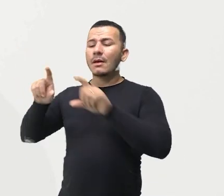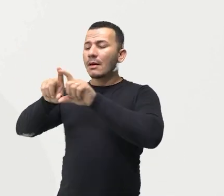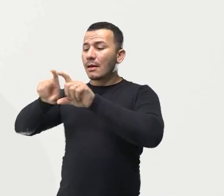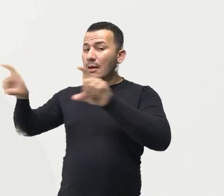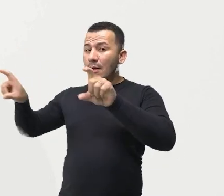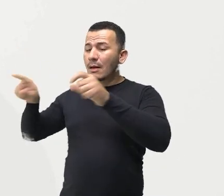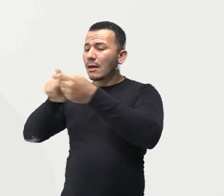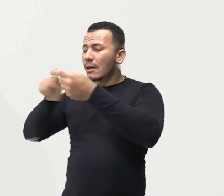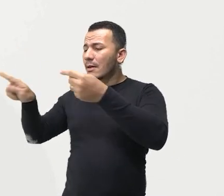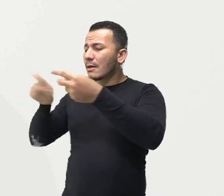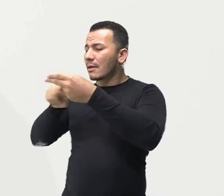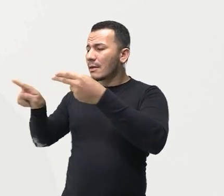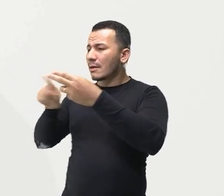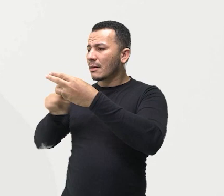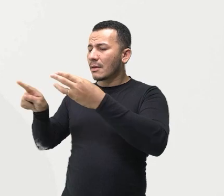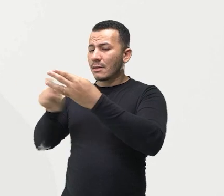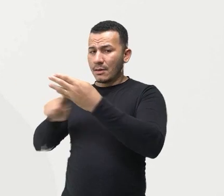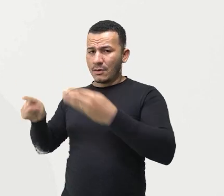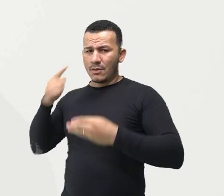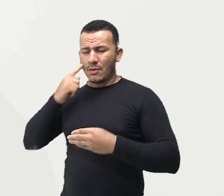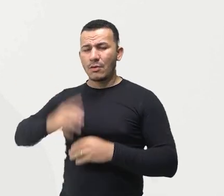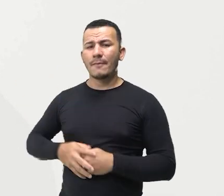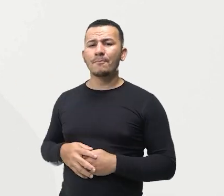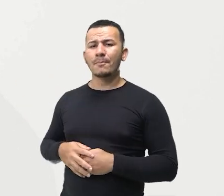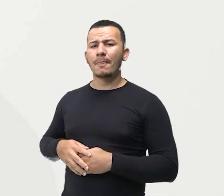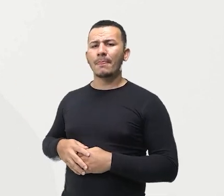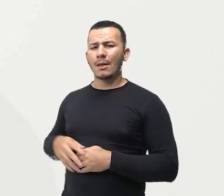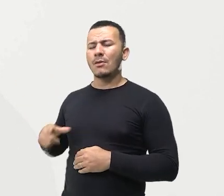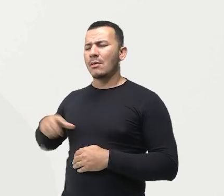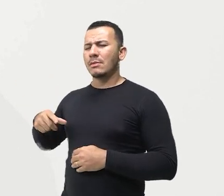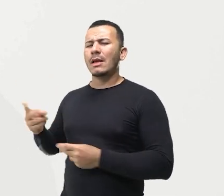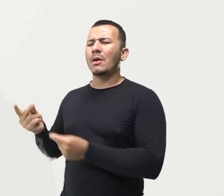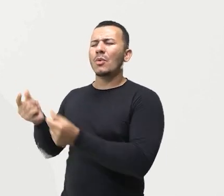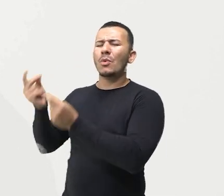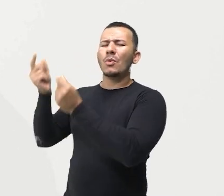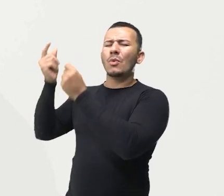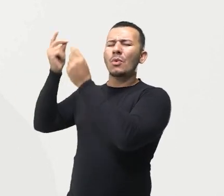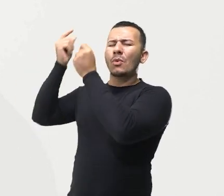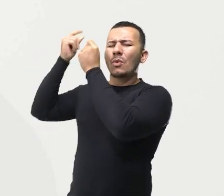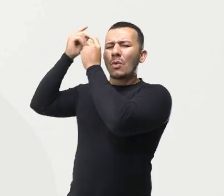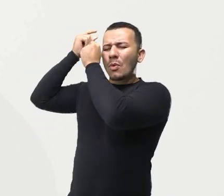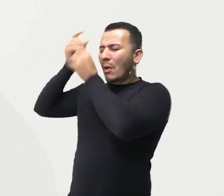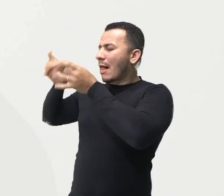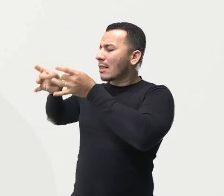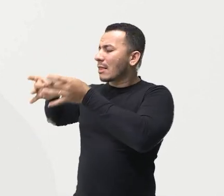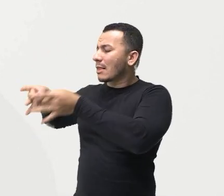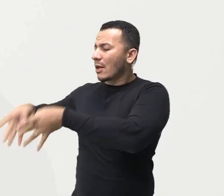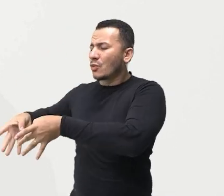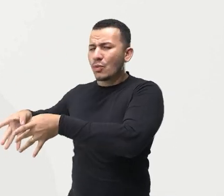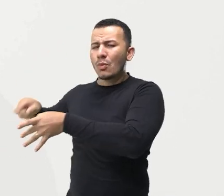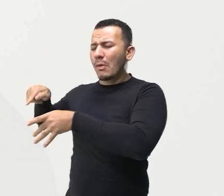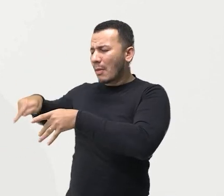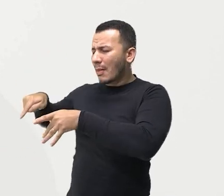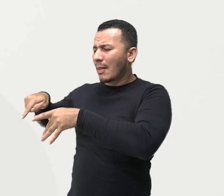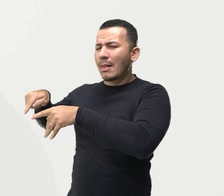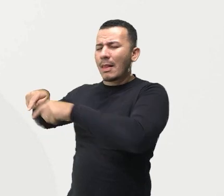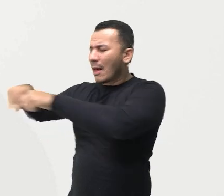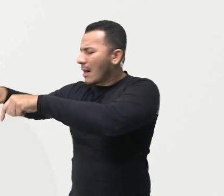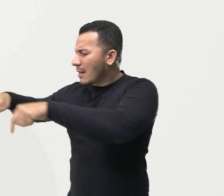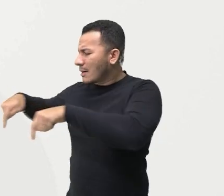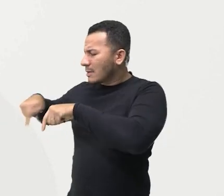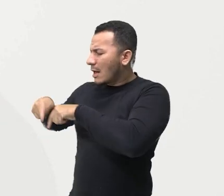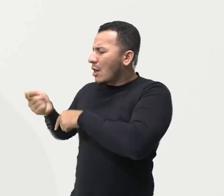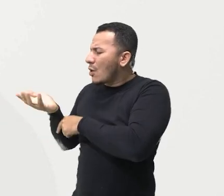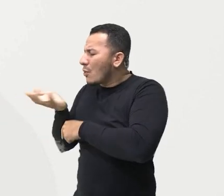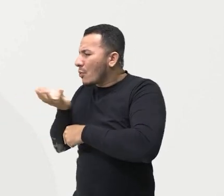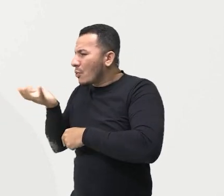nos primeiros versos, observem, na gaveta da cômoda, esquecida há décadas, no porão havia